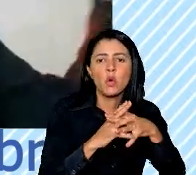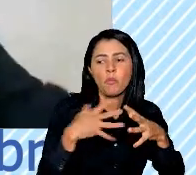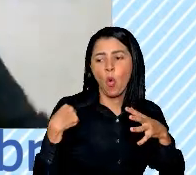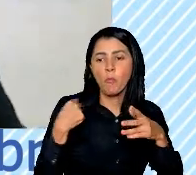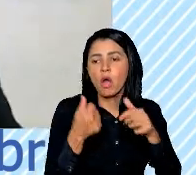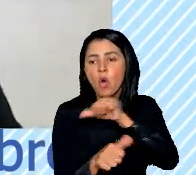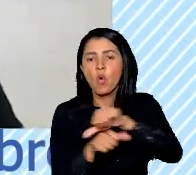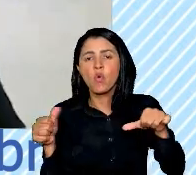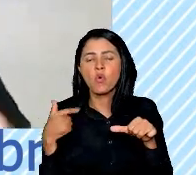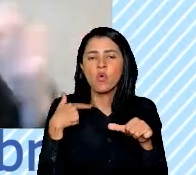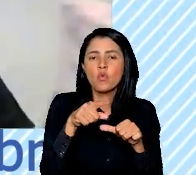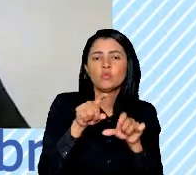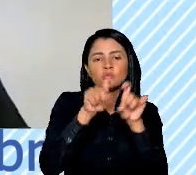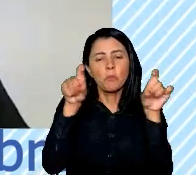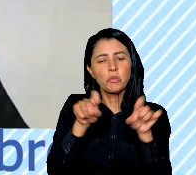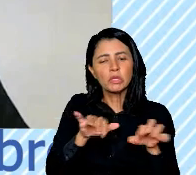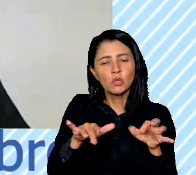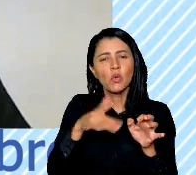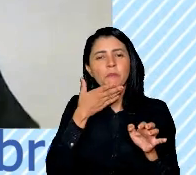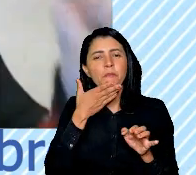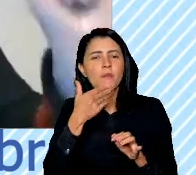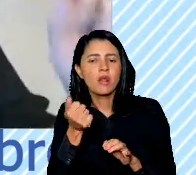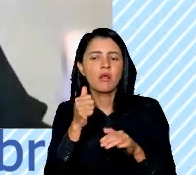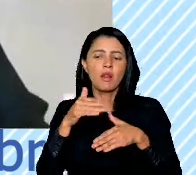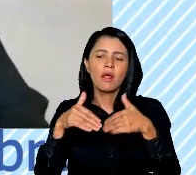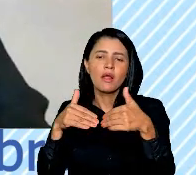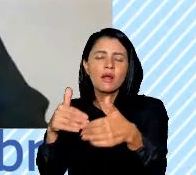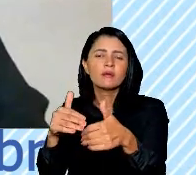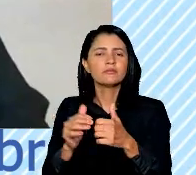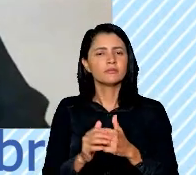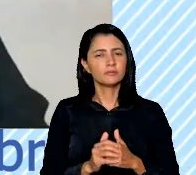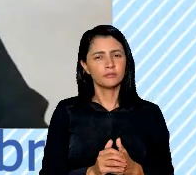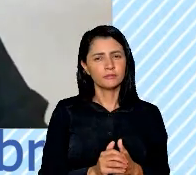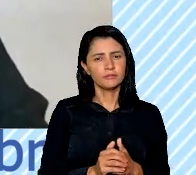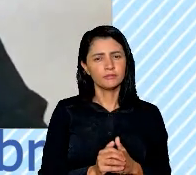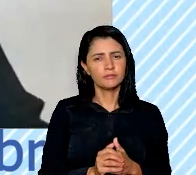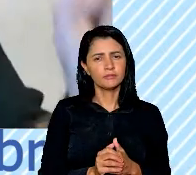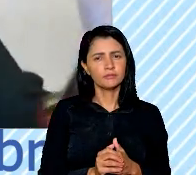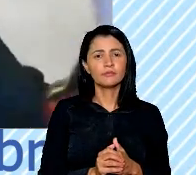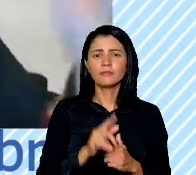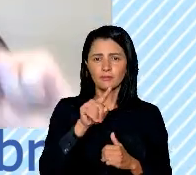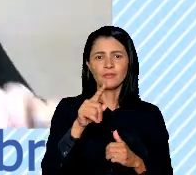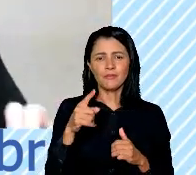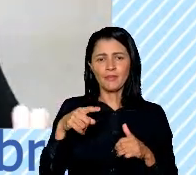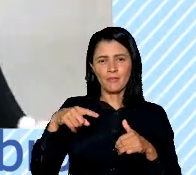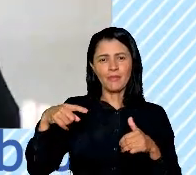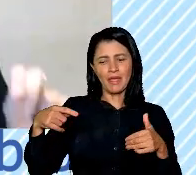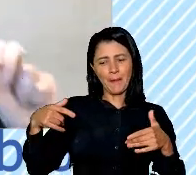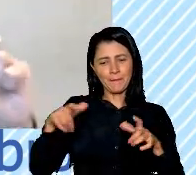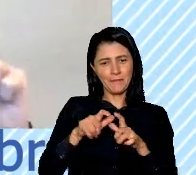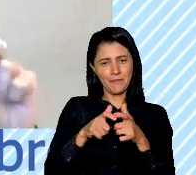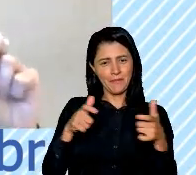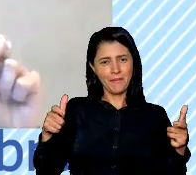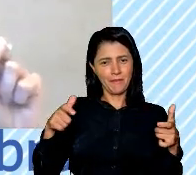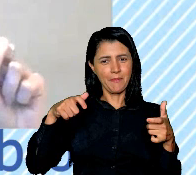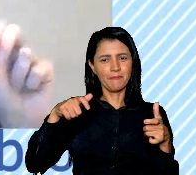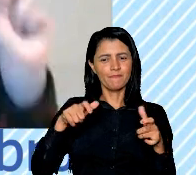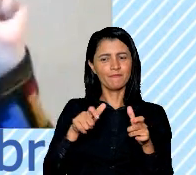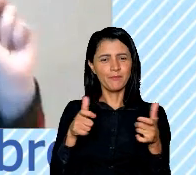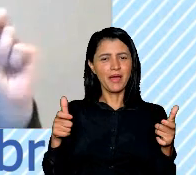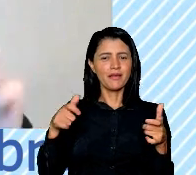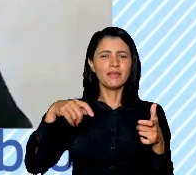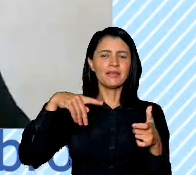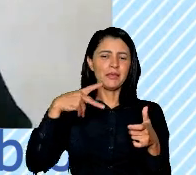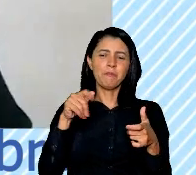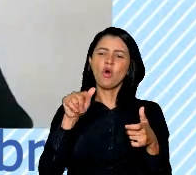melhor, um programa de computador melhor e assim por diante. Ora, a massa dos poloi pode facilmente